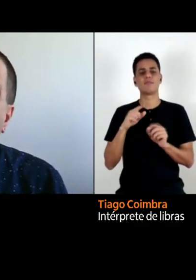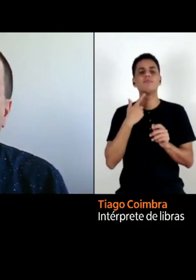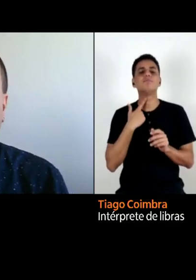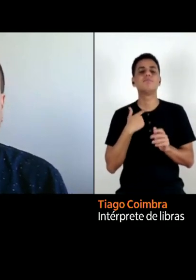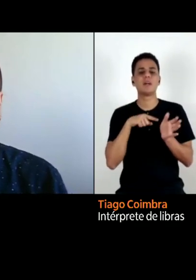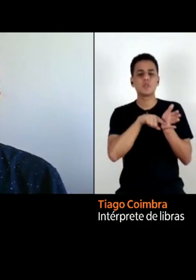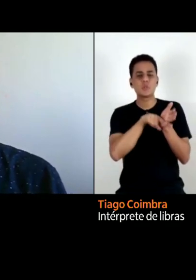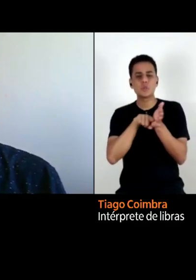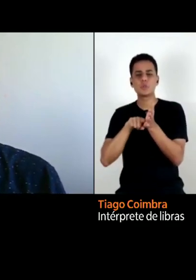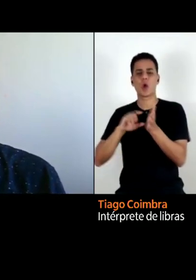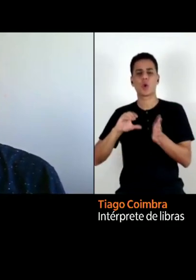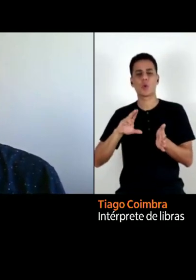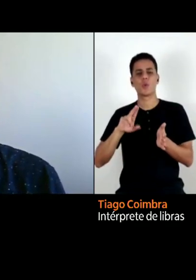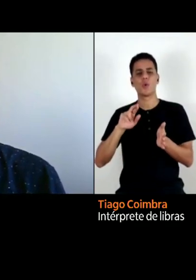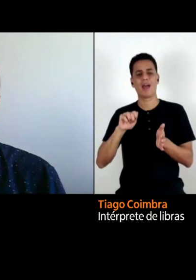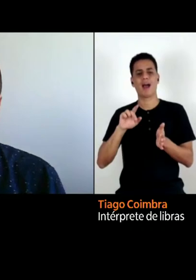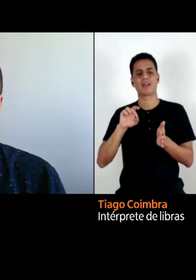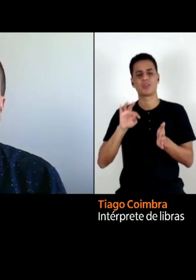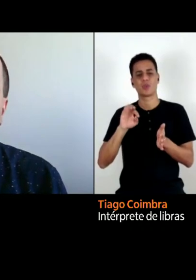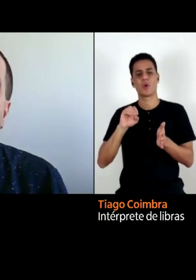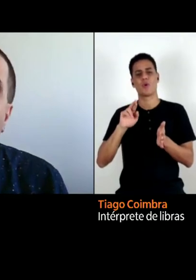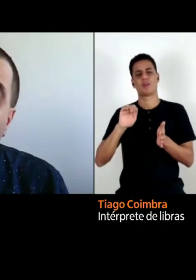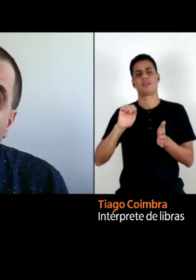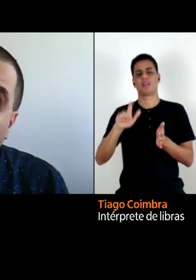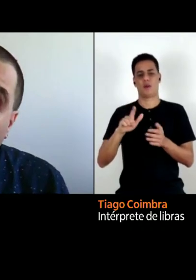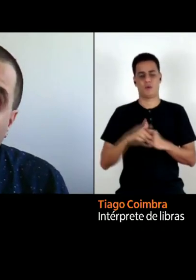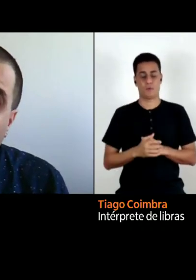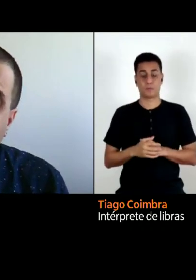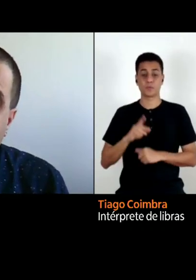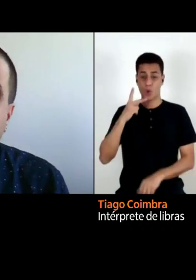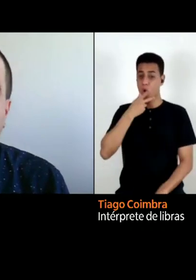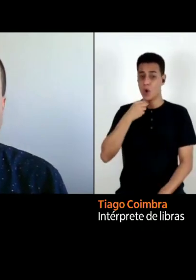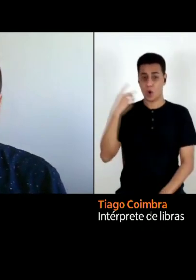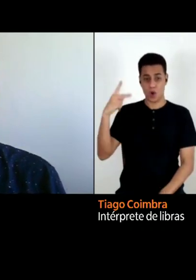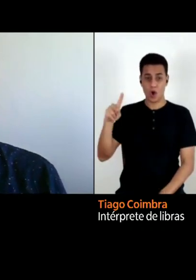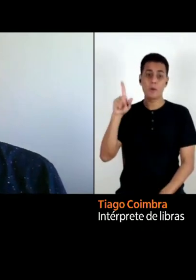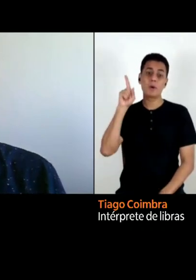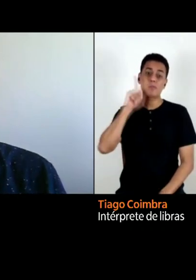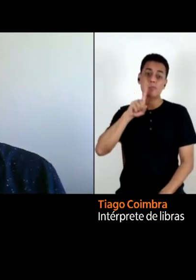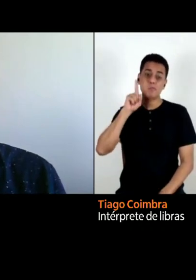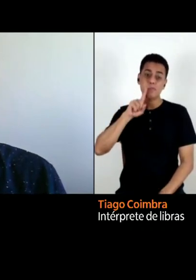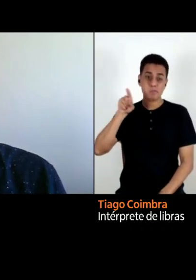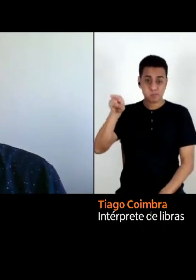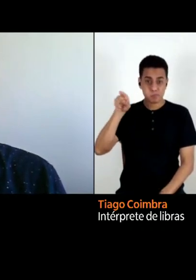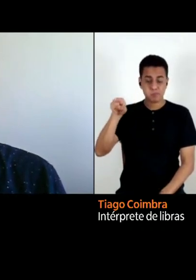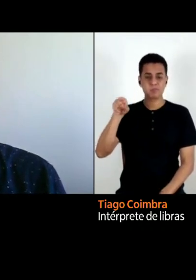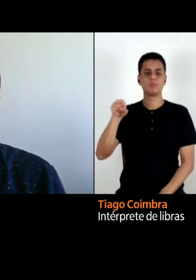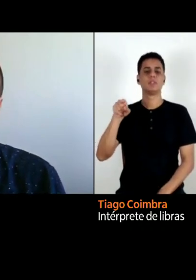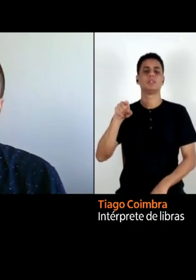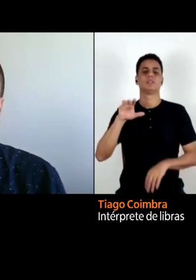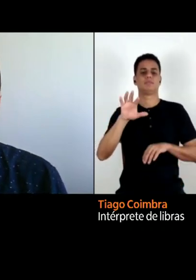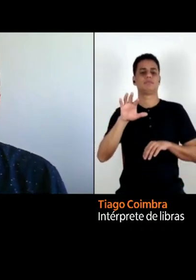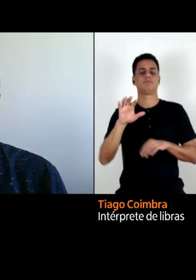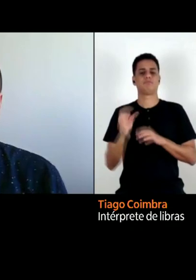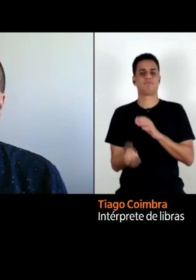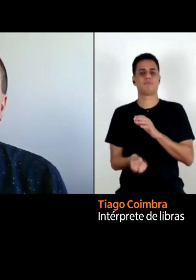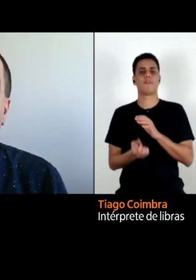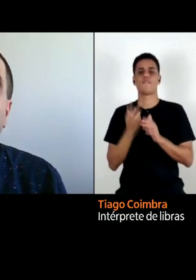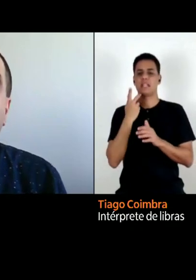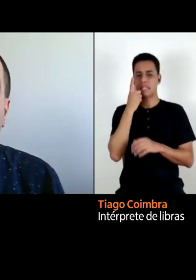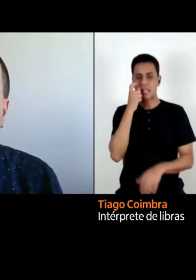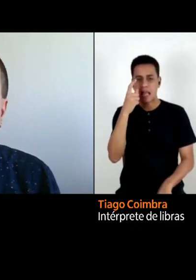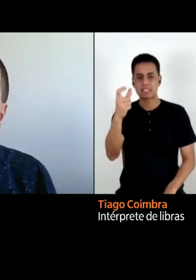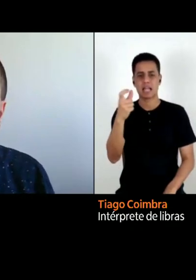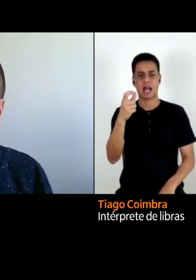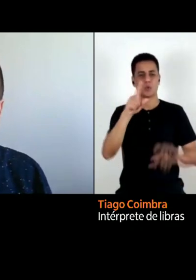que interessa ao crítico norte-americano e ao paleontólogo francês não são as coisas em si, mas